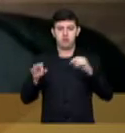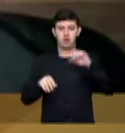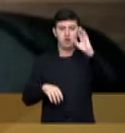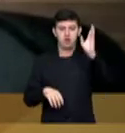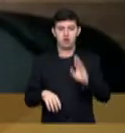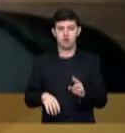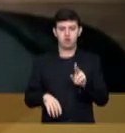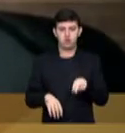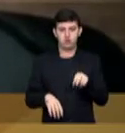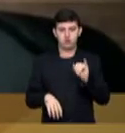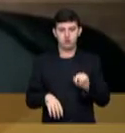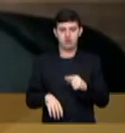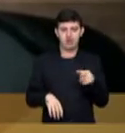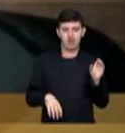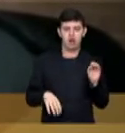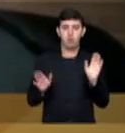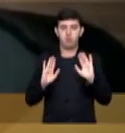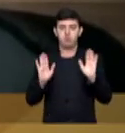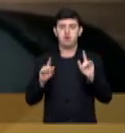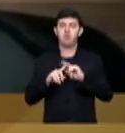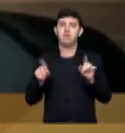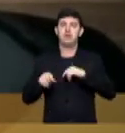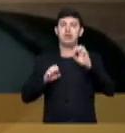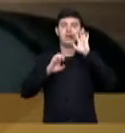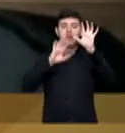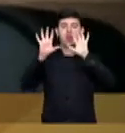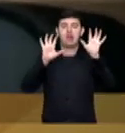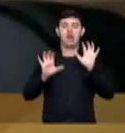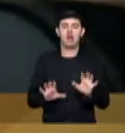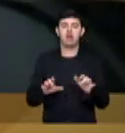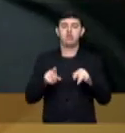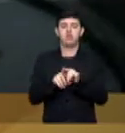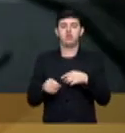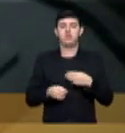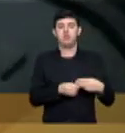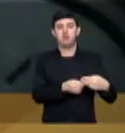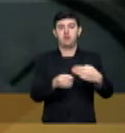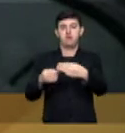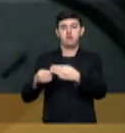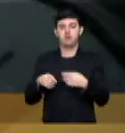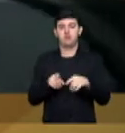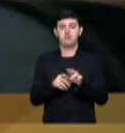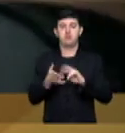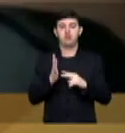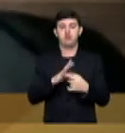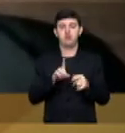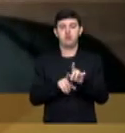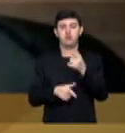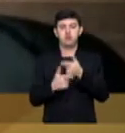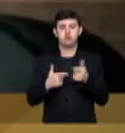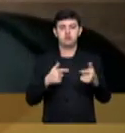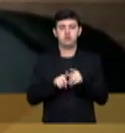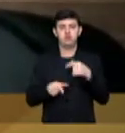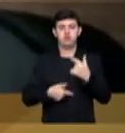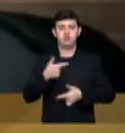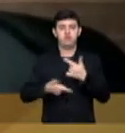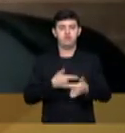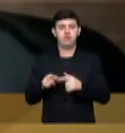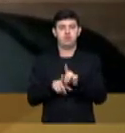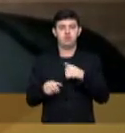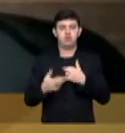mas também são os estados e os municípios. Repartir competências